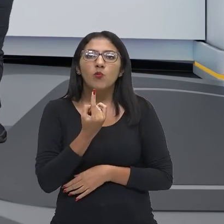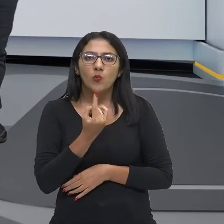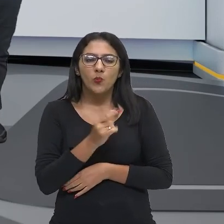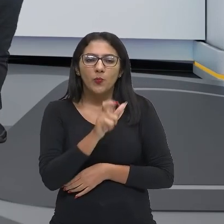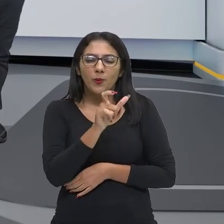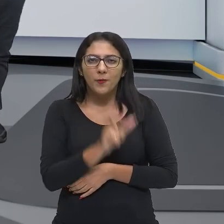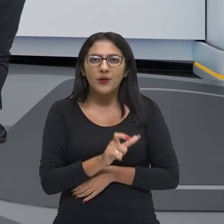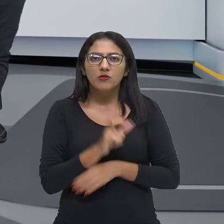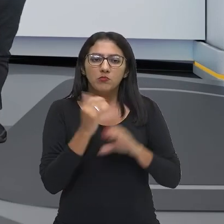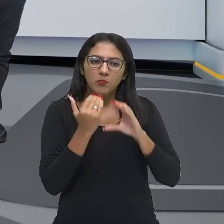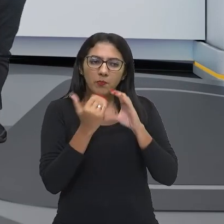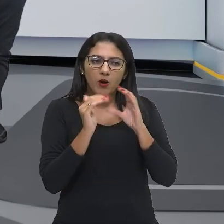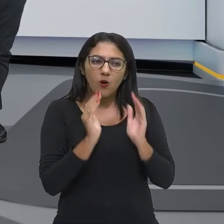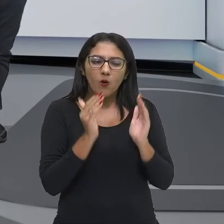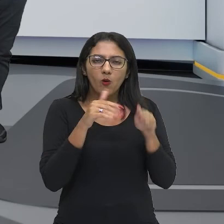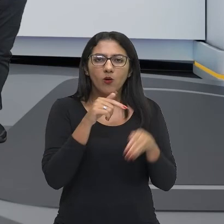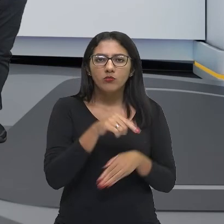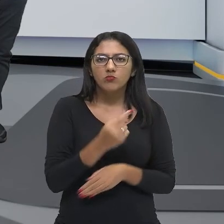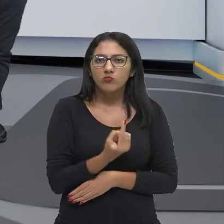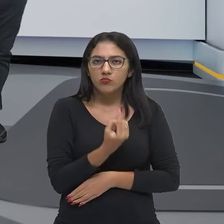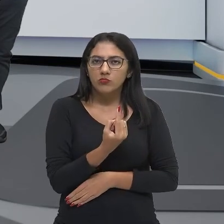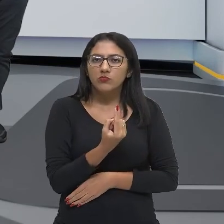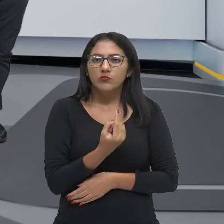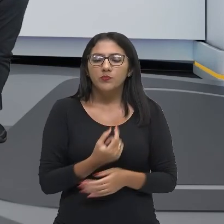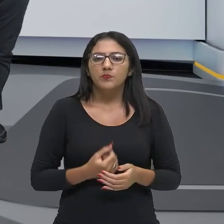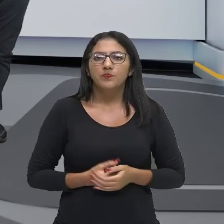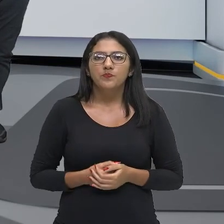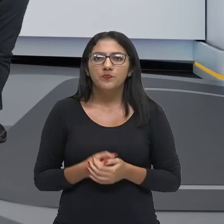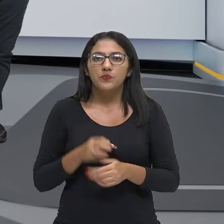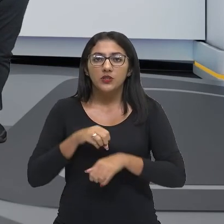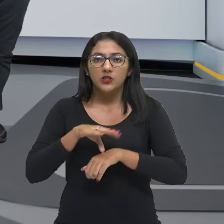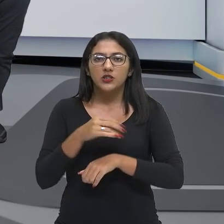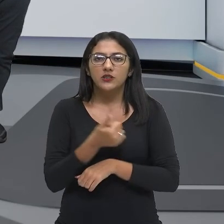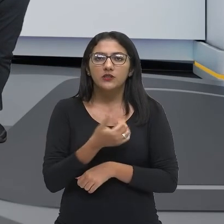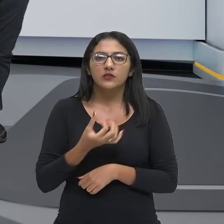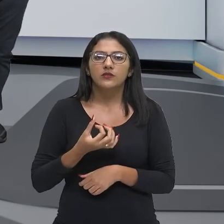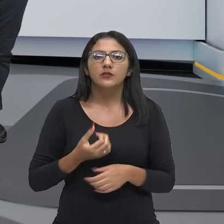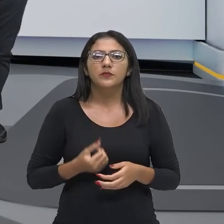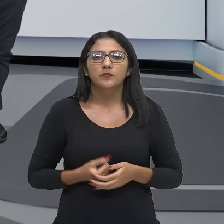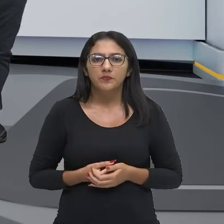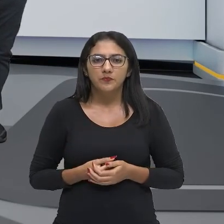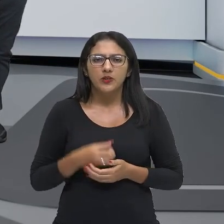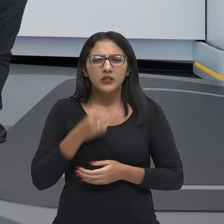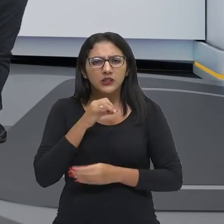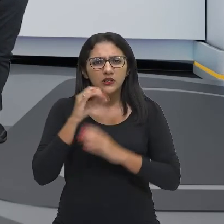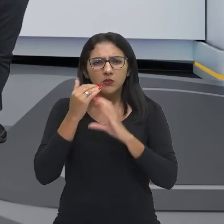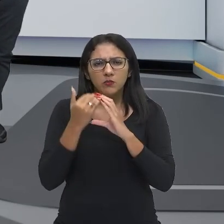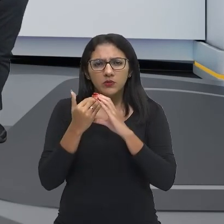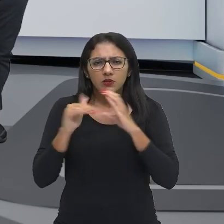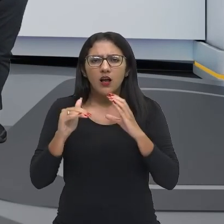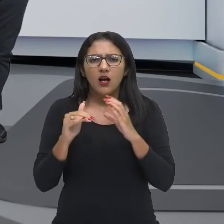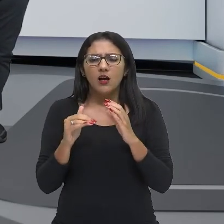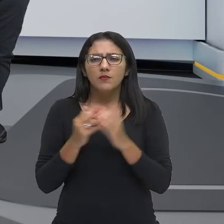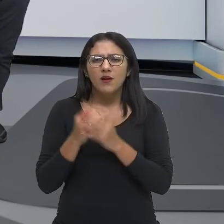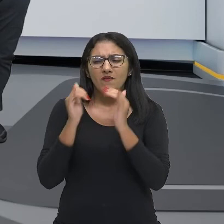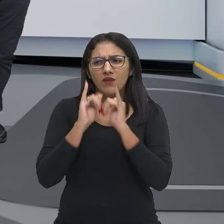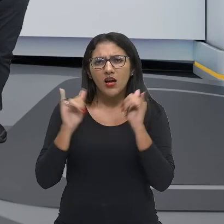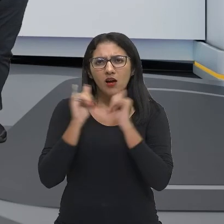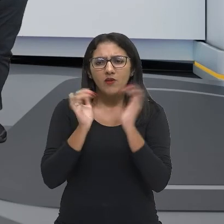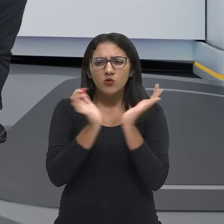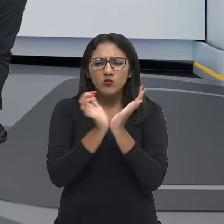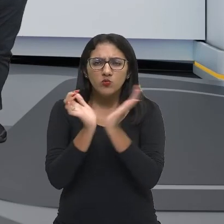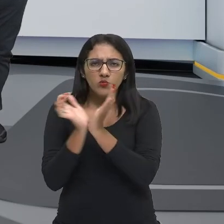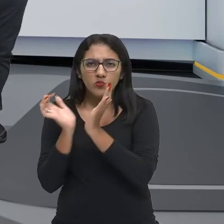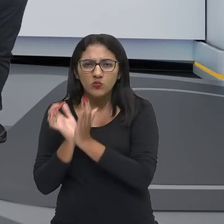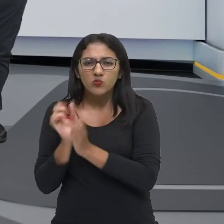para o destinatário correto. Dica 16. E quando for enviar um e-mail para diversos grupos de